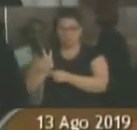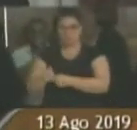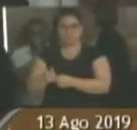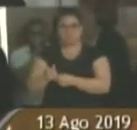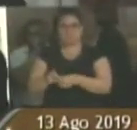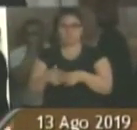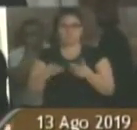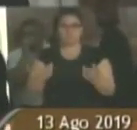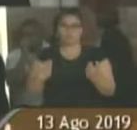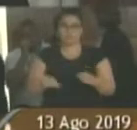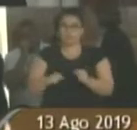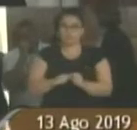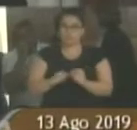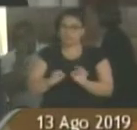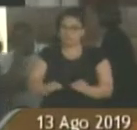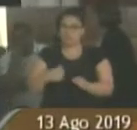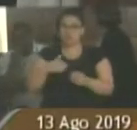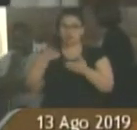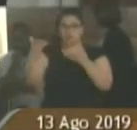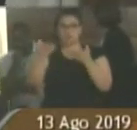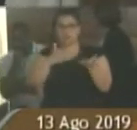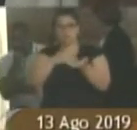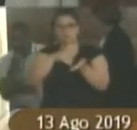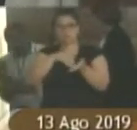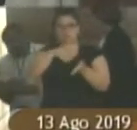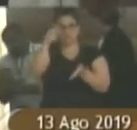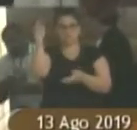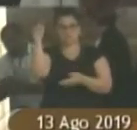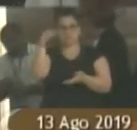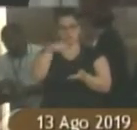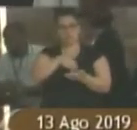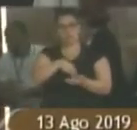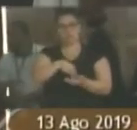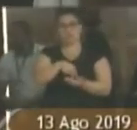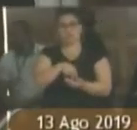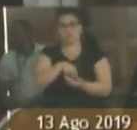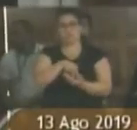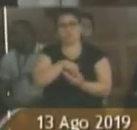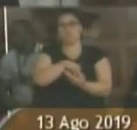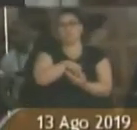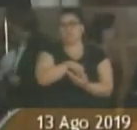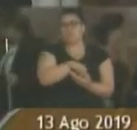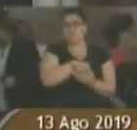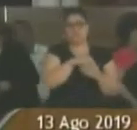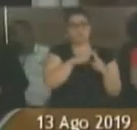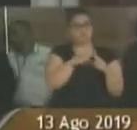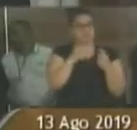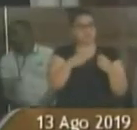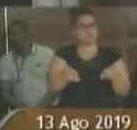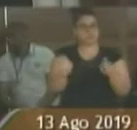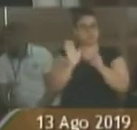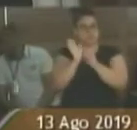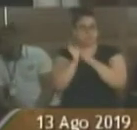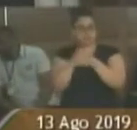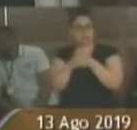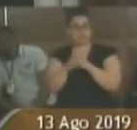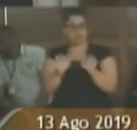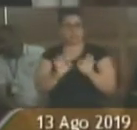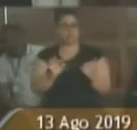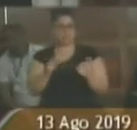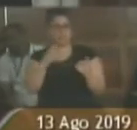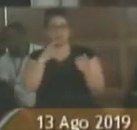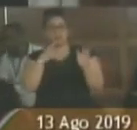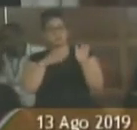feito o convite ao nosso secretário, que ele compareça a essa casa, não tem nada que se esconder, e apresente aqui o que foi